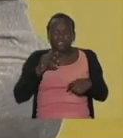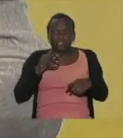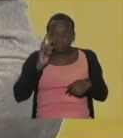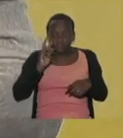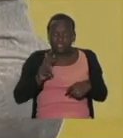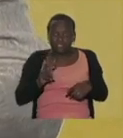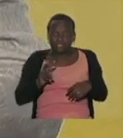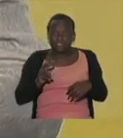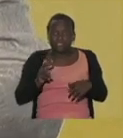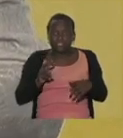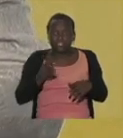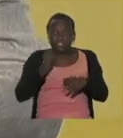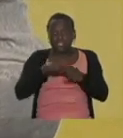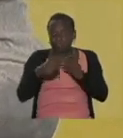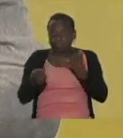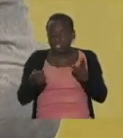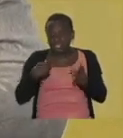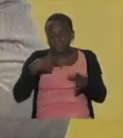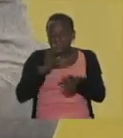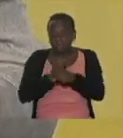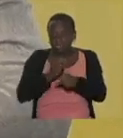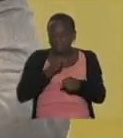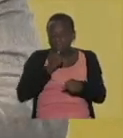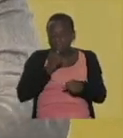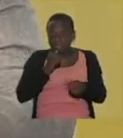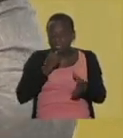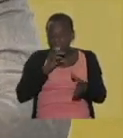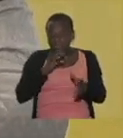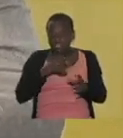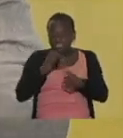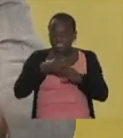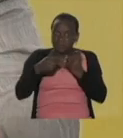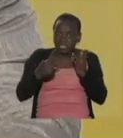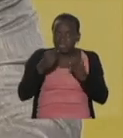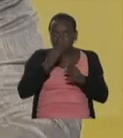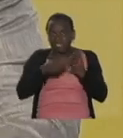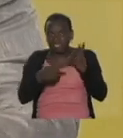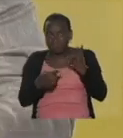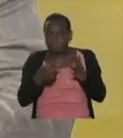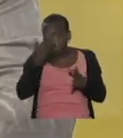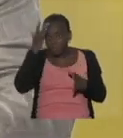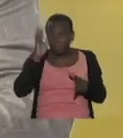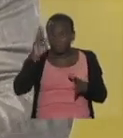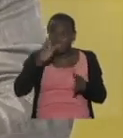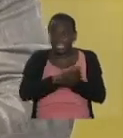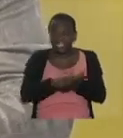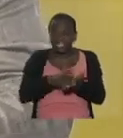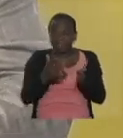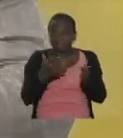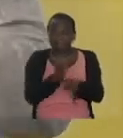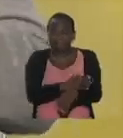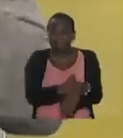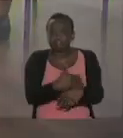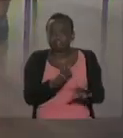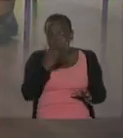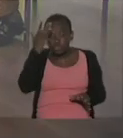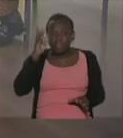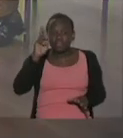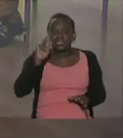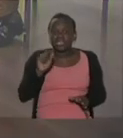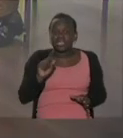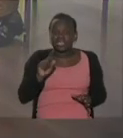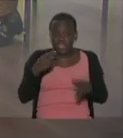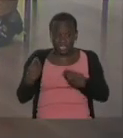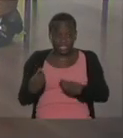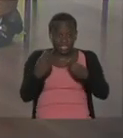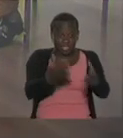você ficou sei lá três meses eu não fiz essa conta aqui rapidamente três qu meses sem ninguém mandar no Limbo ninguém quem é que